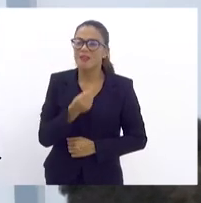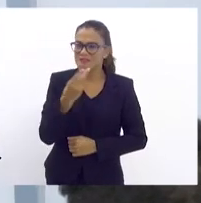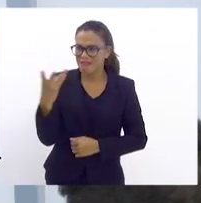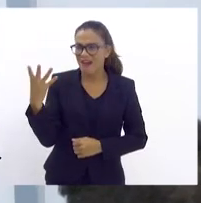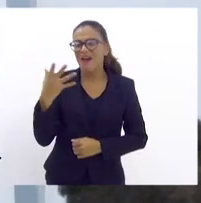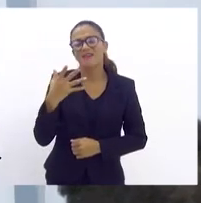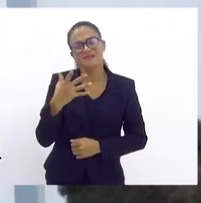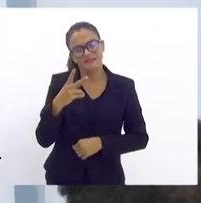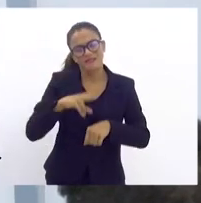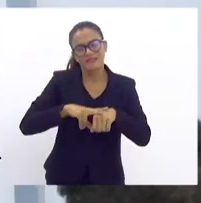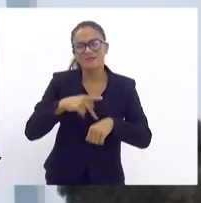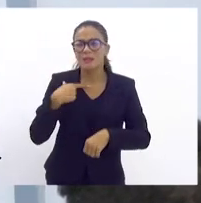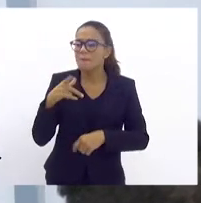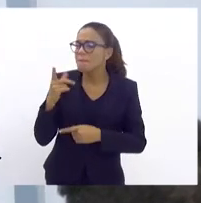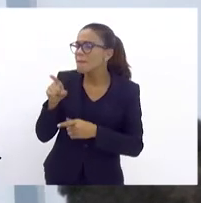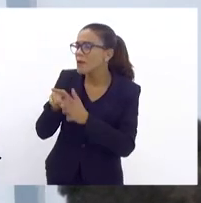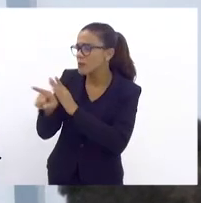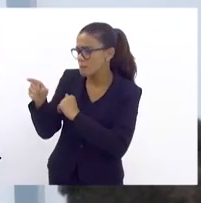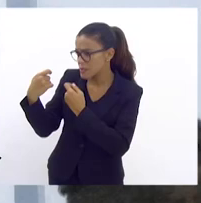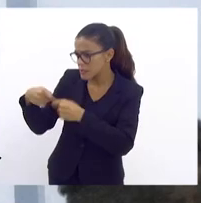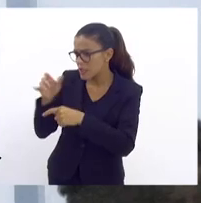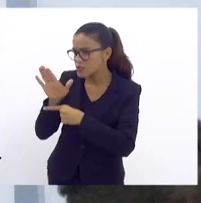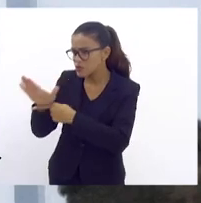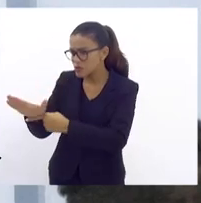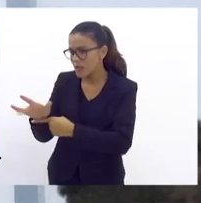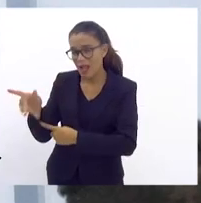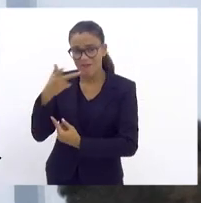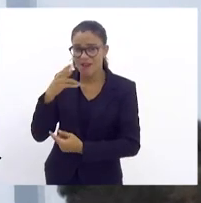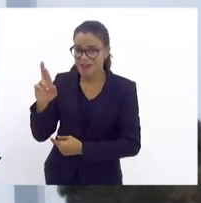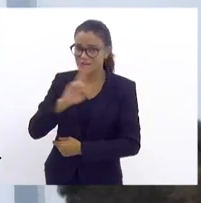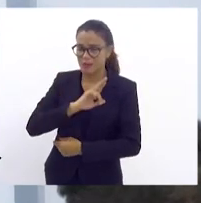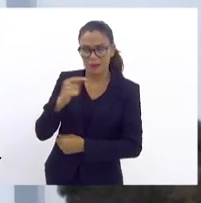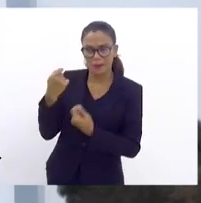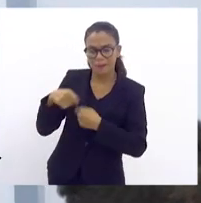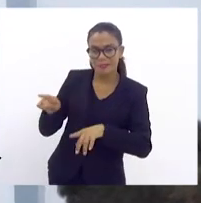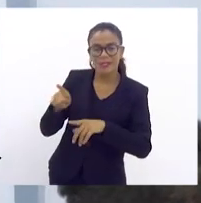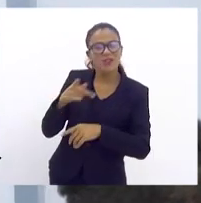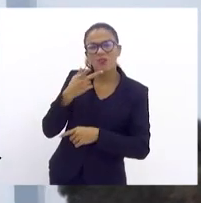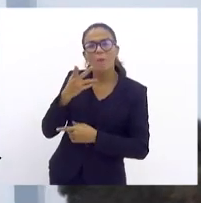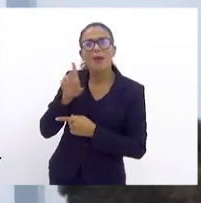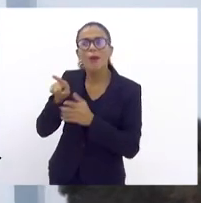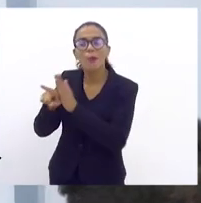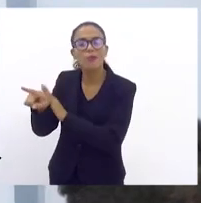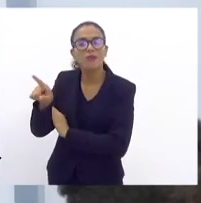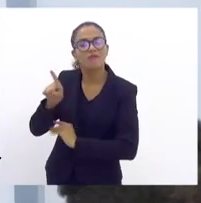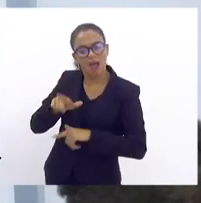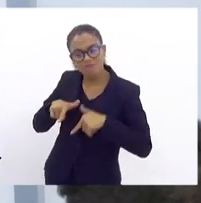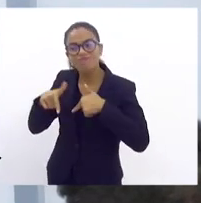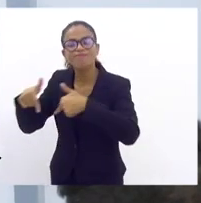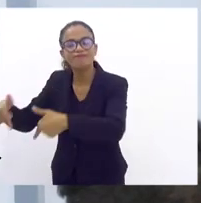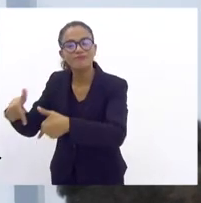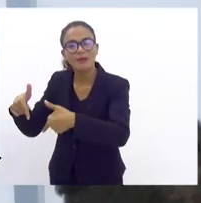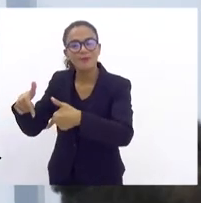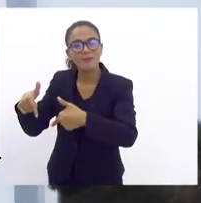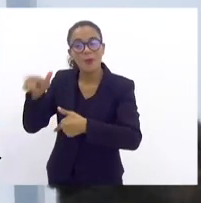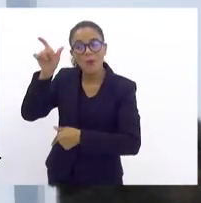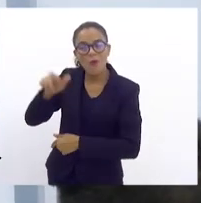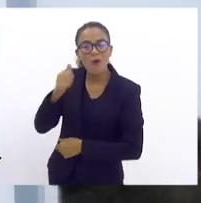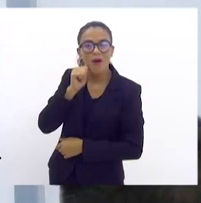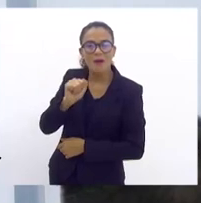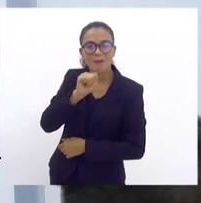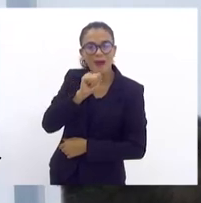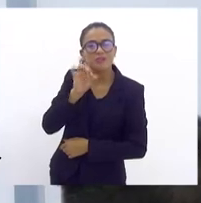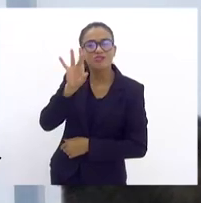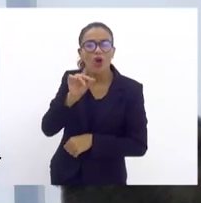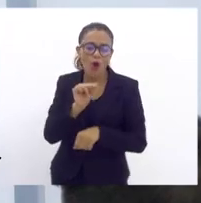oferecer ajuda você precisa de ajuda essa pessoa vai dizer que não precisa de ajuda não ofereça vai lá faça alguma coisa né de repente uma mãe que precisa